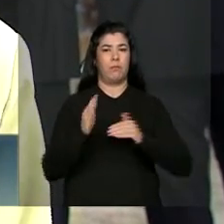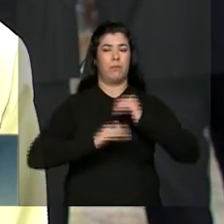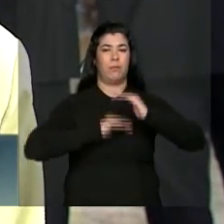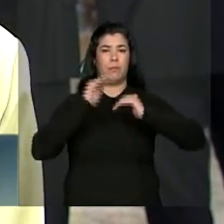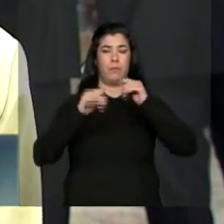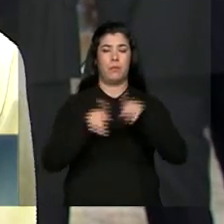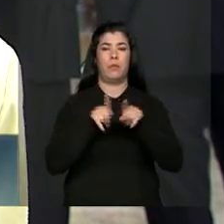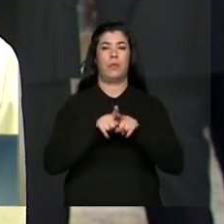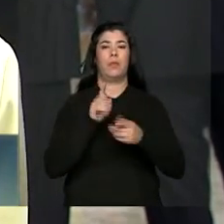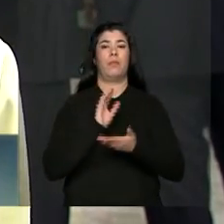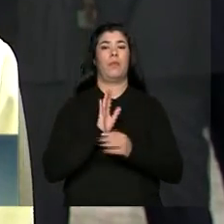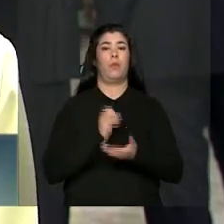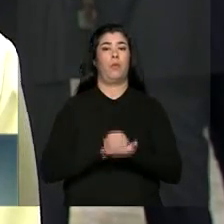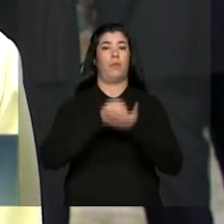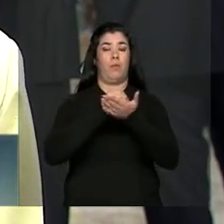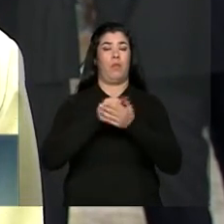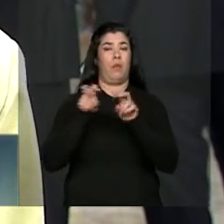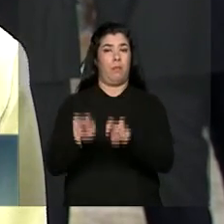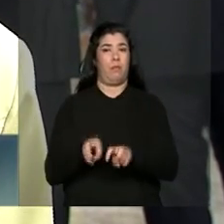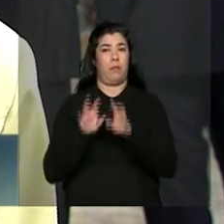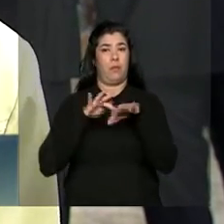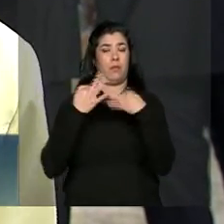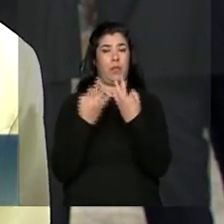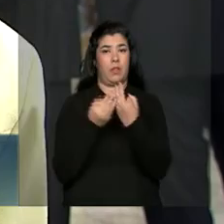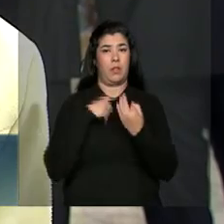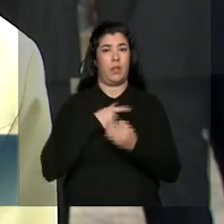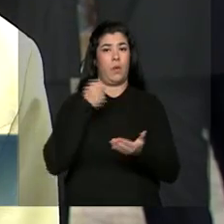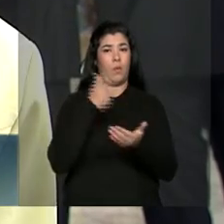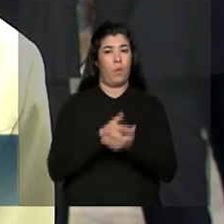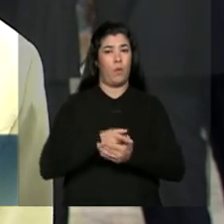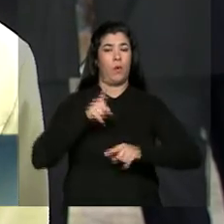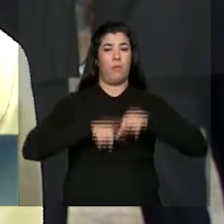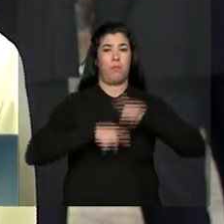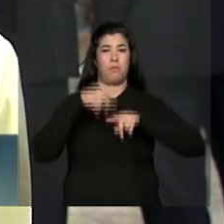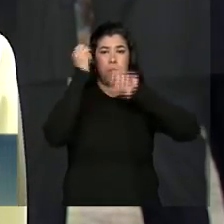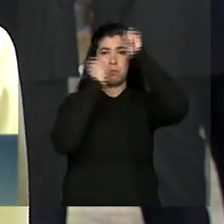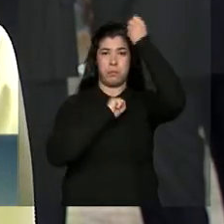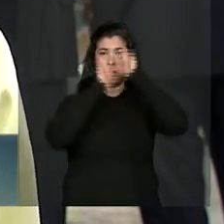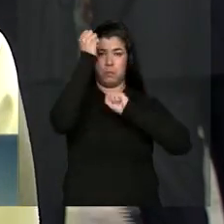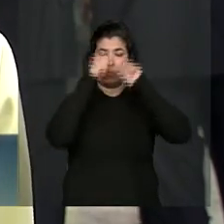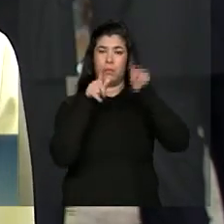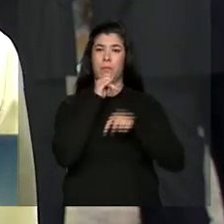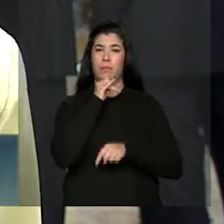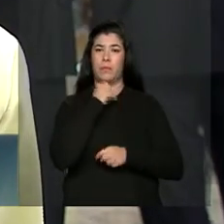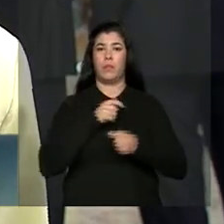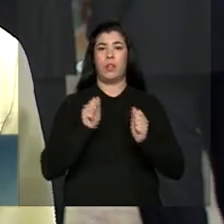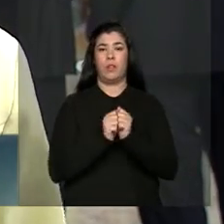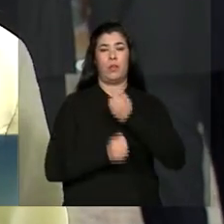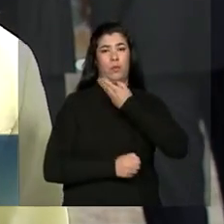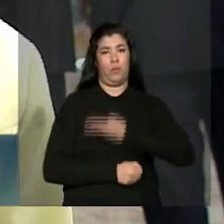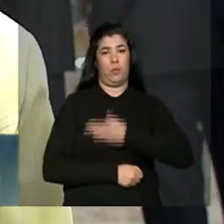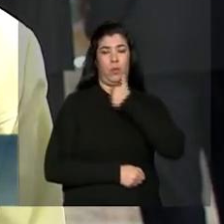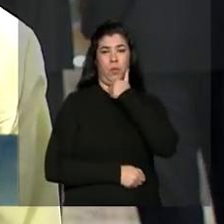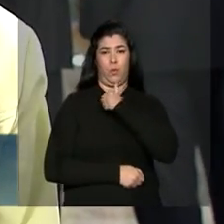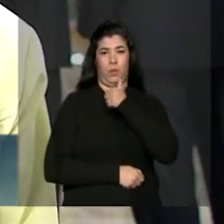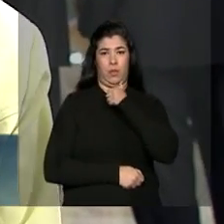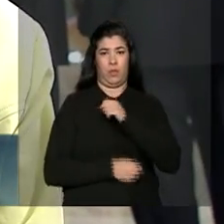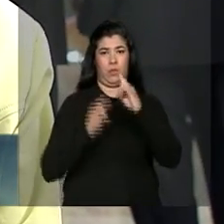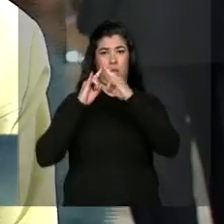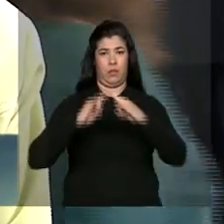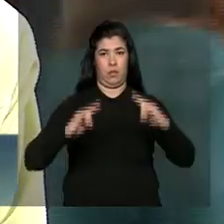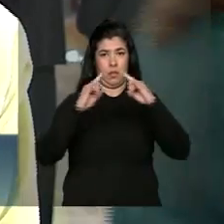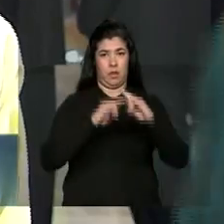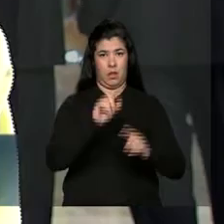desenvolvimento, ajudar que os agricultores invistam em máquinas e equipamentos, por exemplo. Eu estou aqui ao lado de uma assentada da